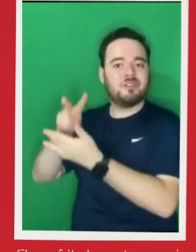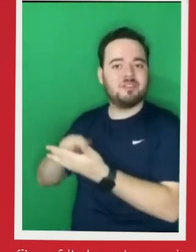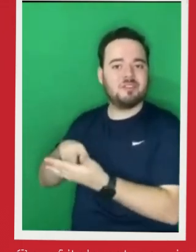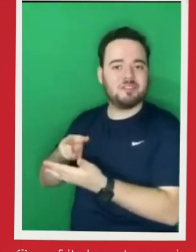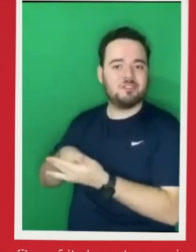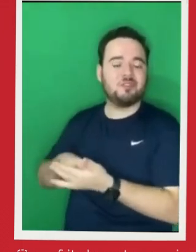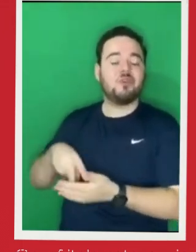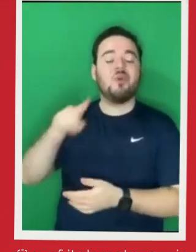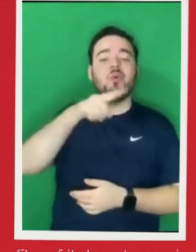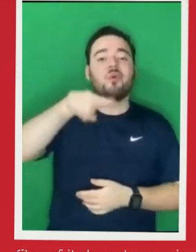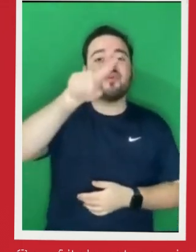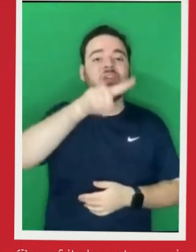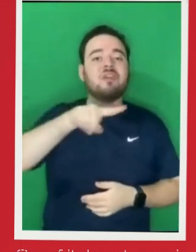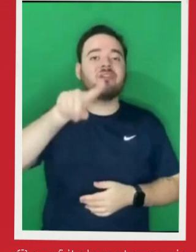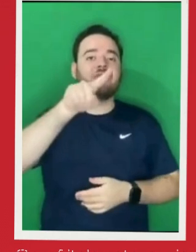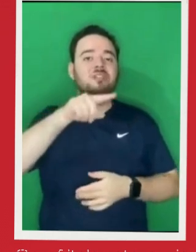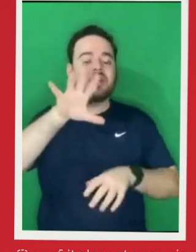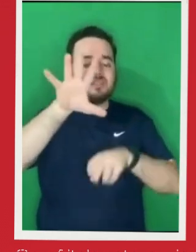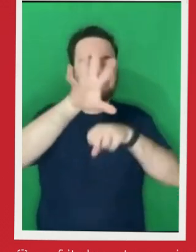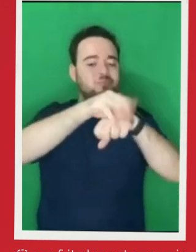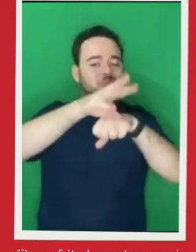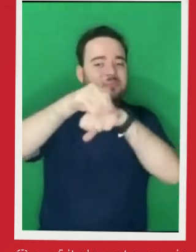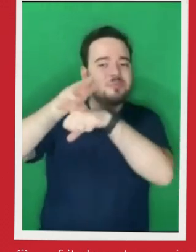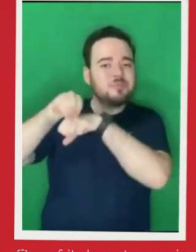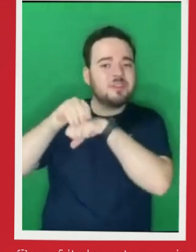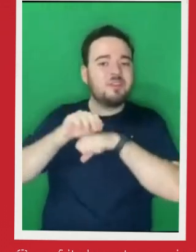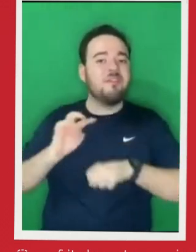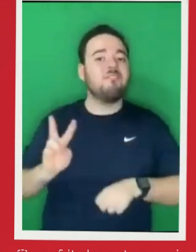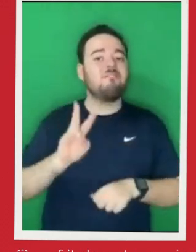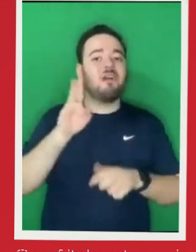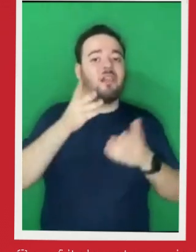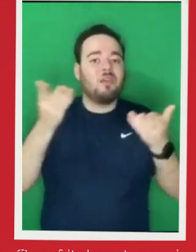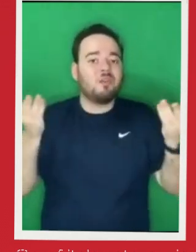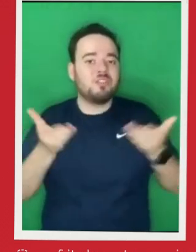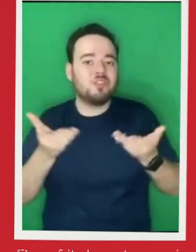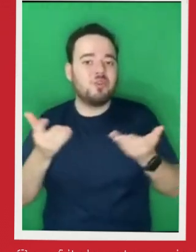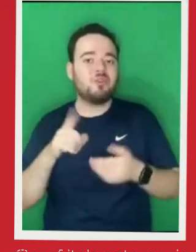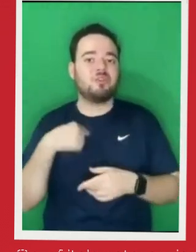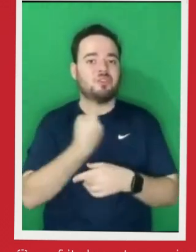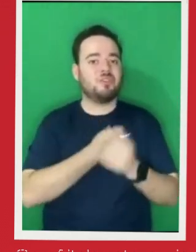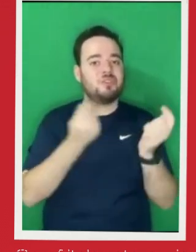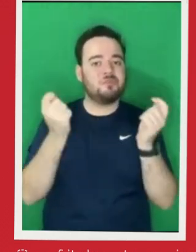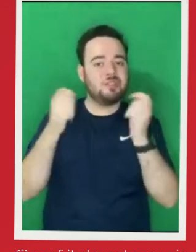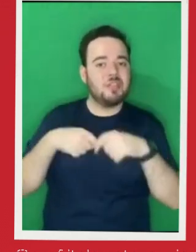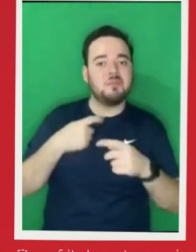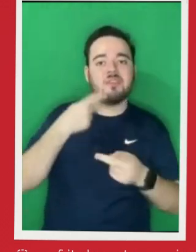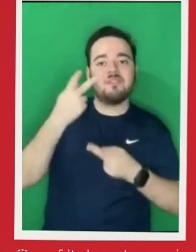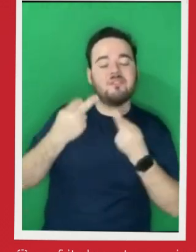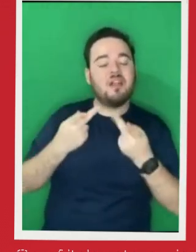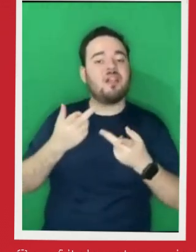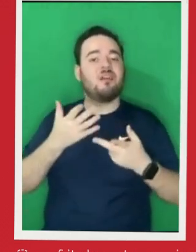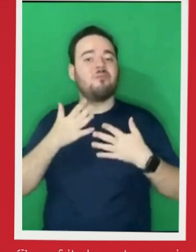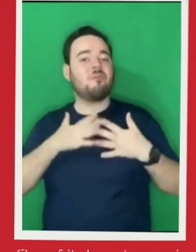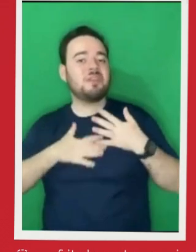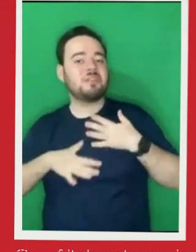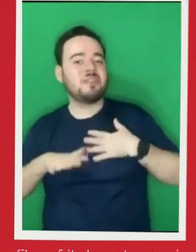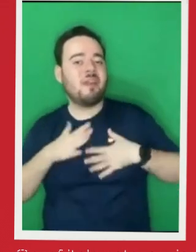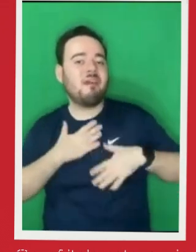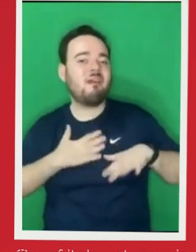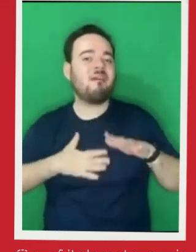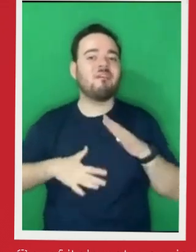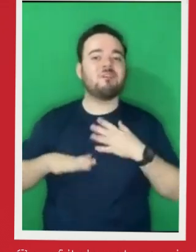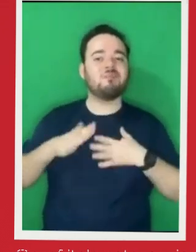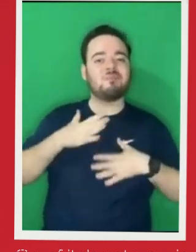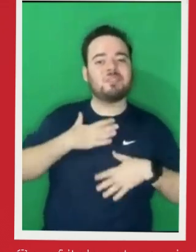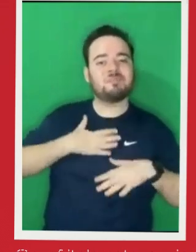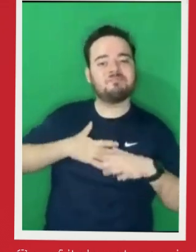O que vocês levam? O que valeu de hoje? O que a gente pode depois falar com mais calma? O que